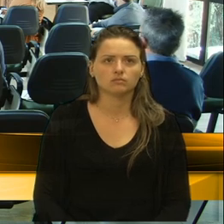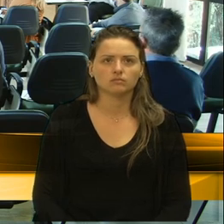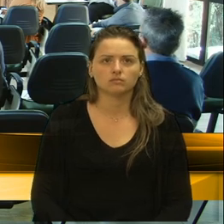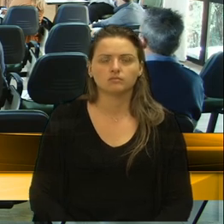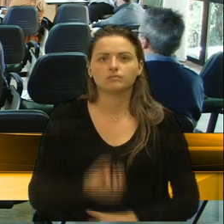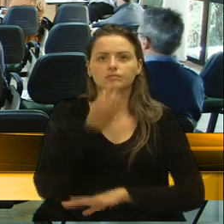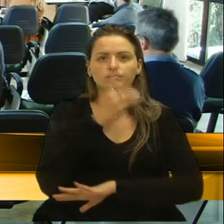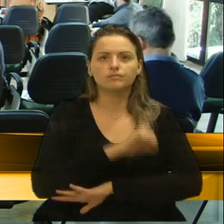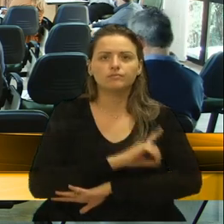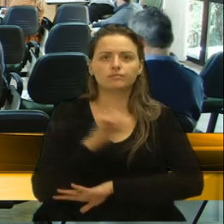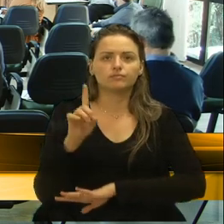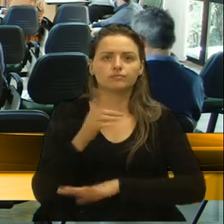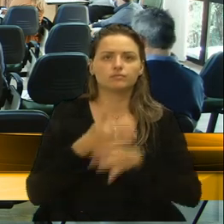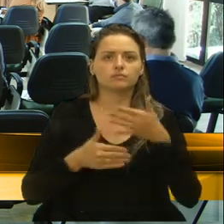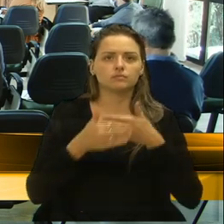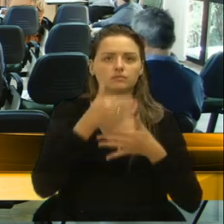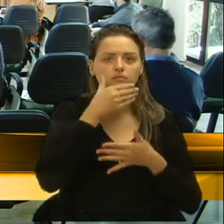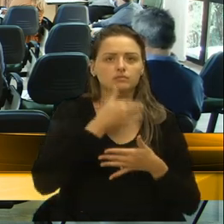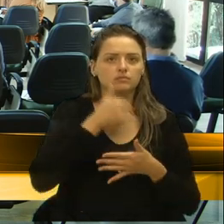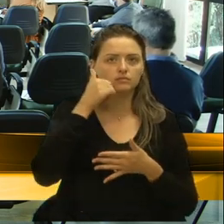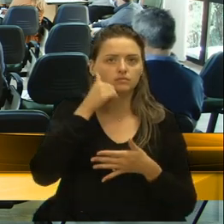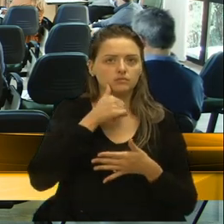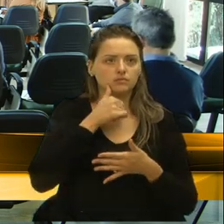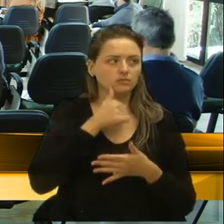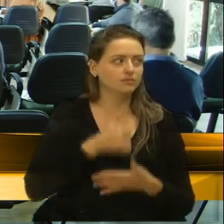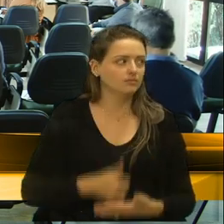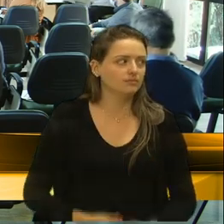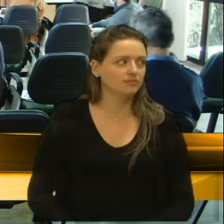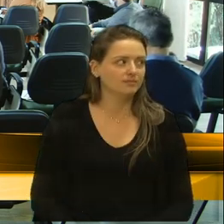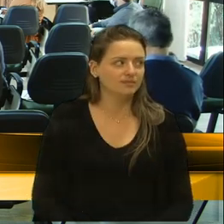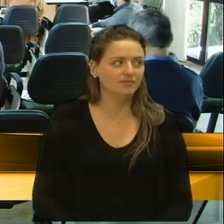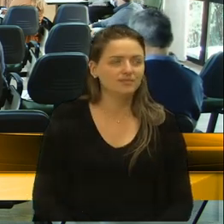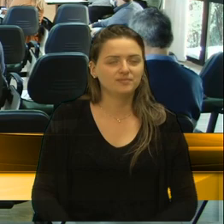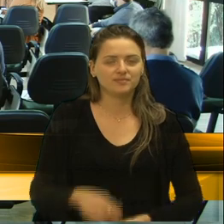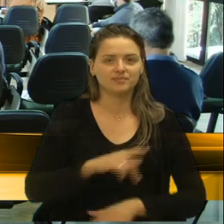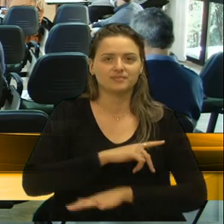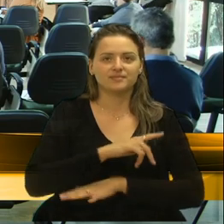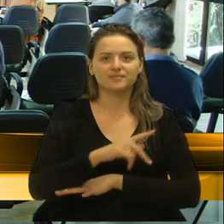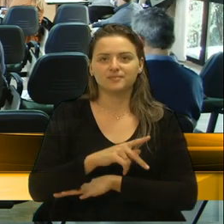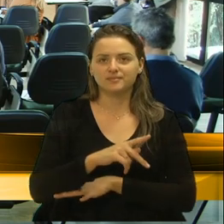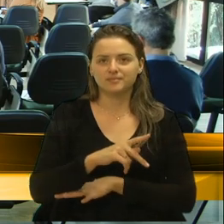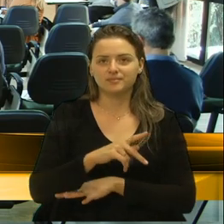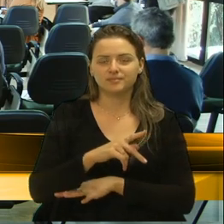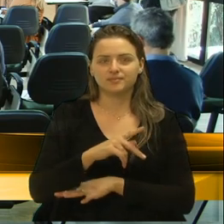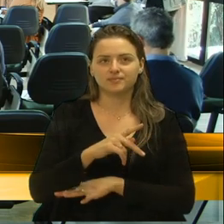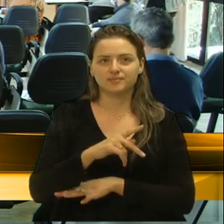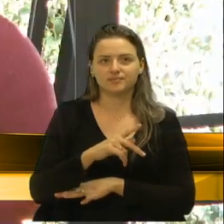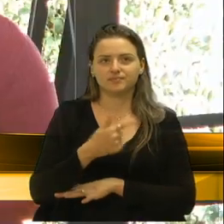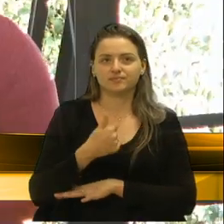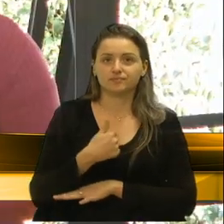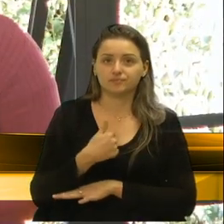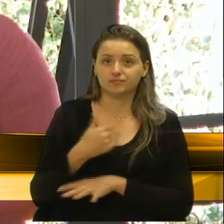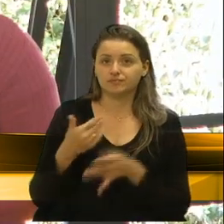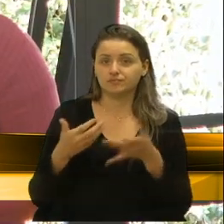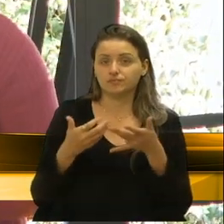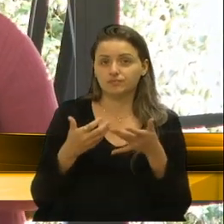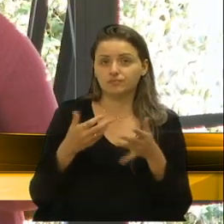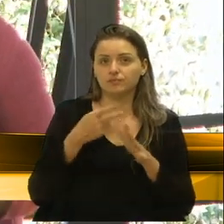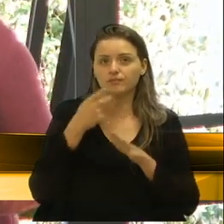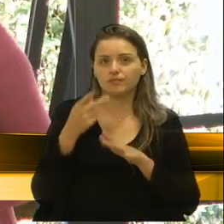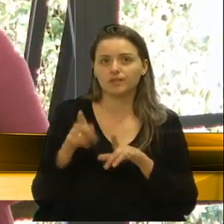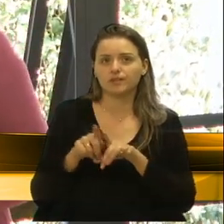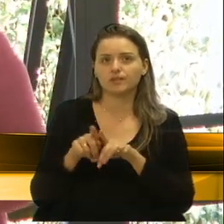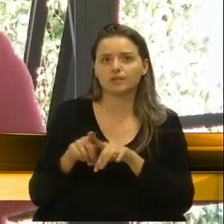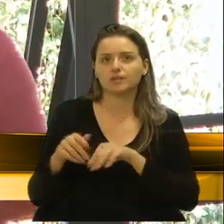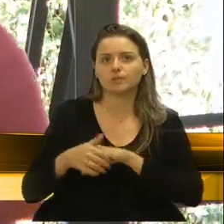Bom dia a todos e todas. Bom dia, senhor presidente. Eu quero, primeiro, também